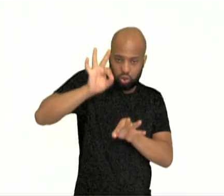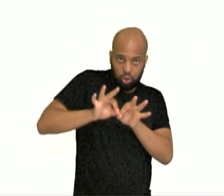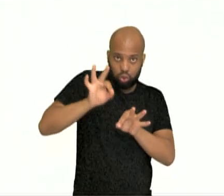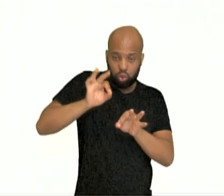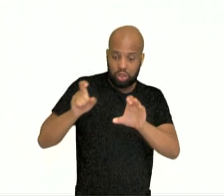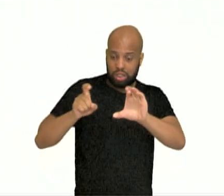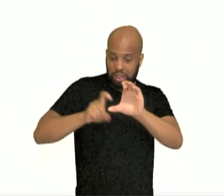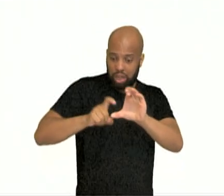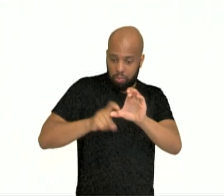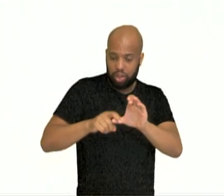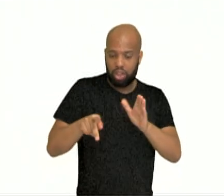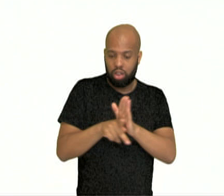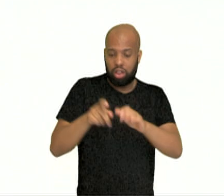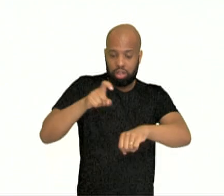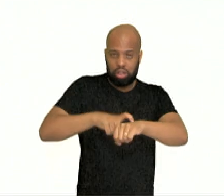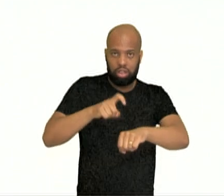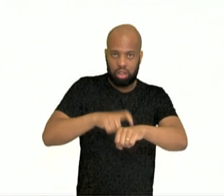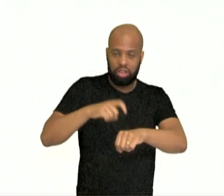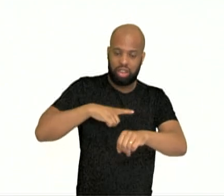tempo,